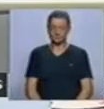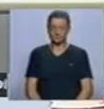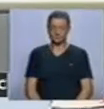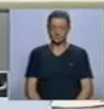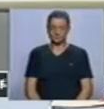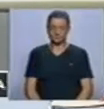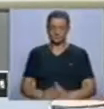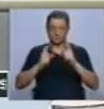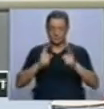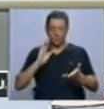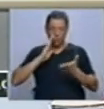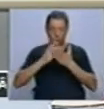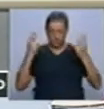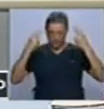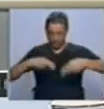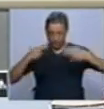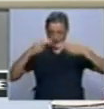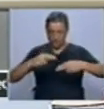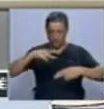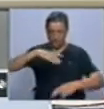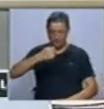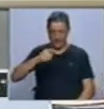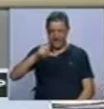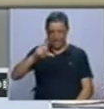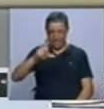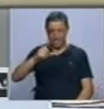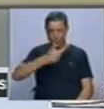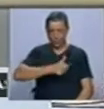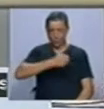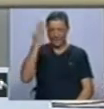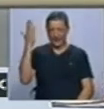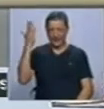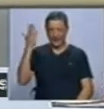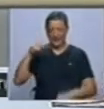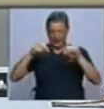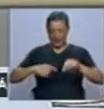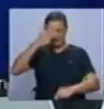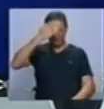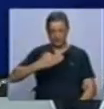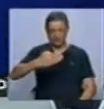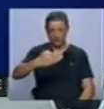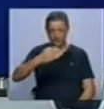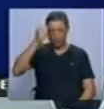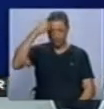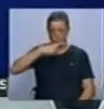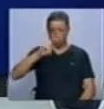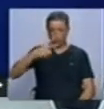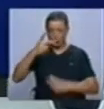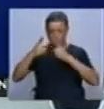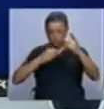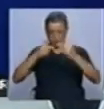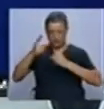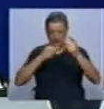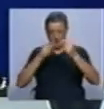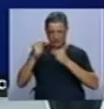Começa agora a rubrica A Última Fronteira com o comentador RTP Miguel Gonçalves. Miguel, bom dia. Bom dia. Esta semana vamos começar com a história de duas estrelas